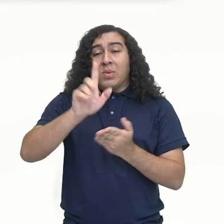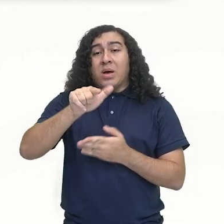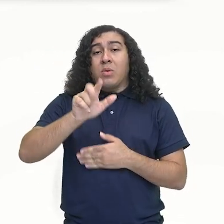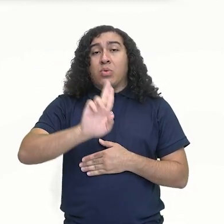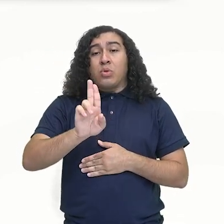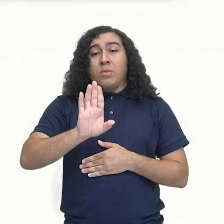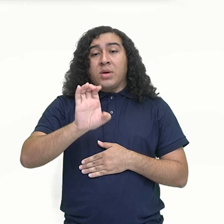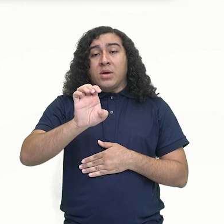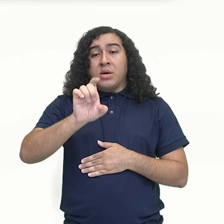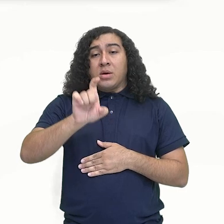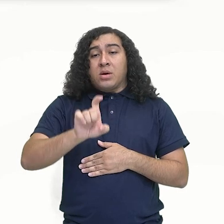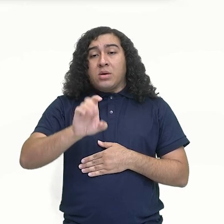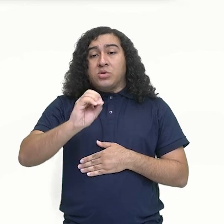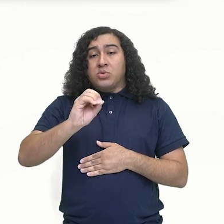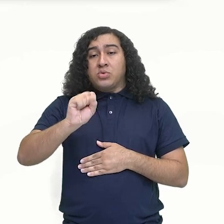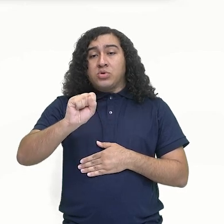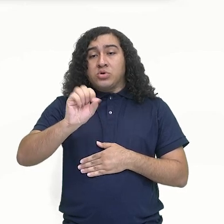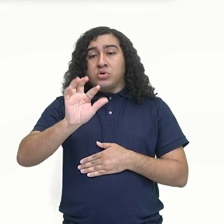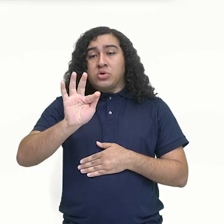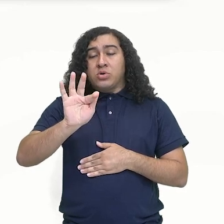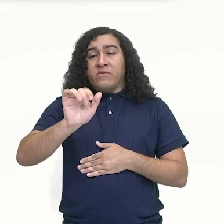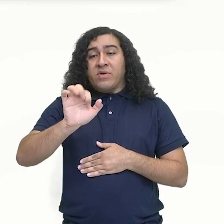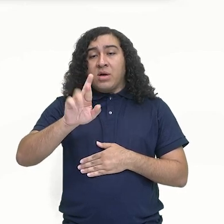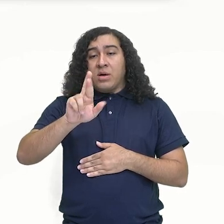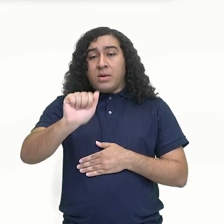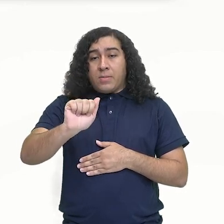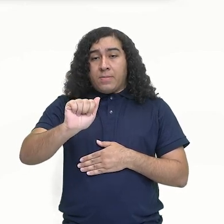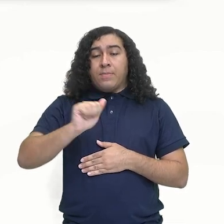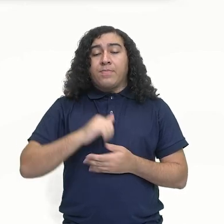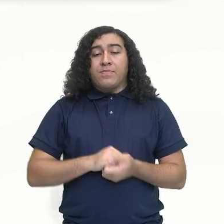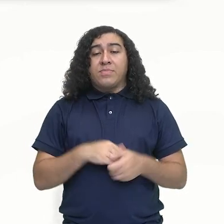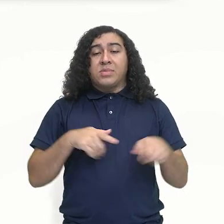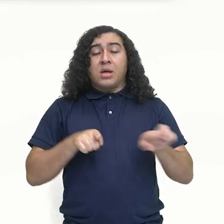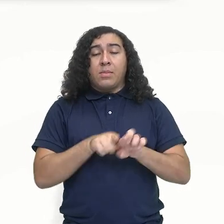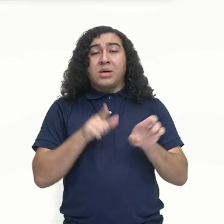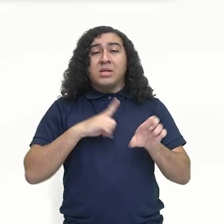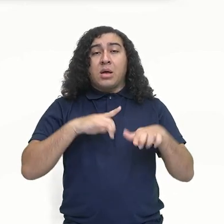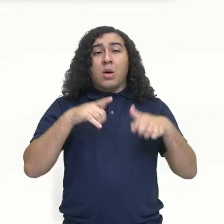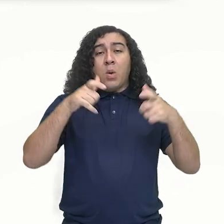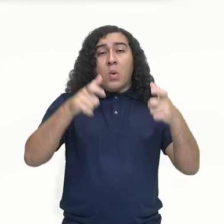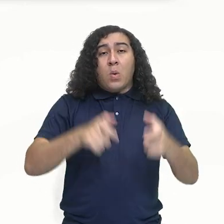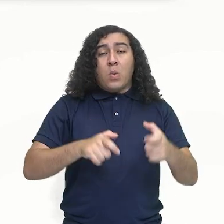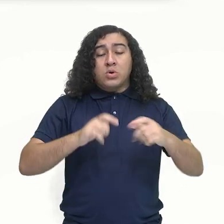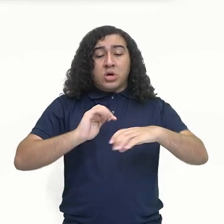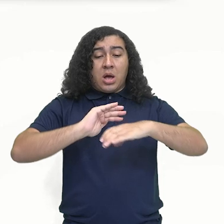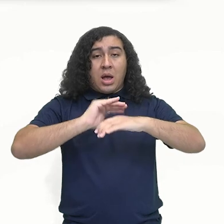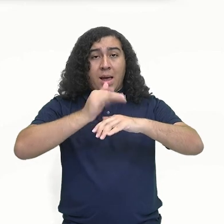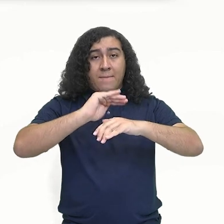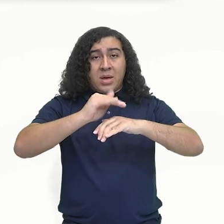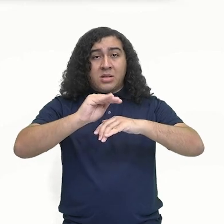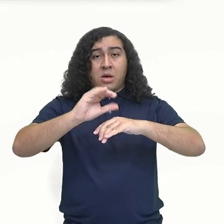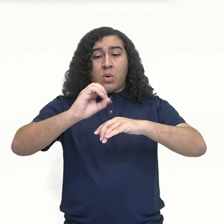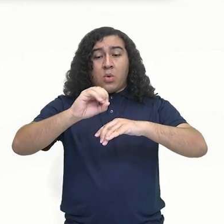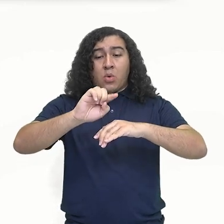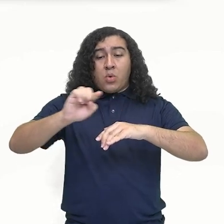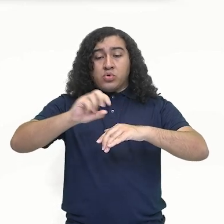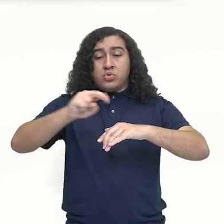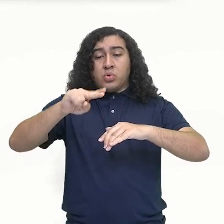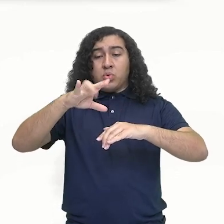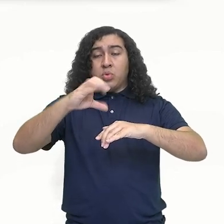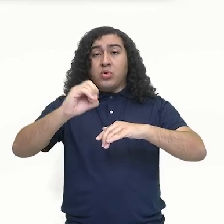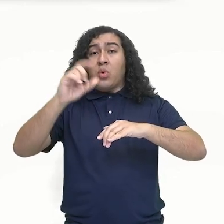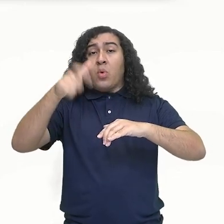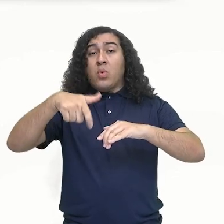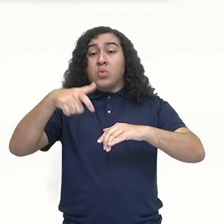a exosfera, certo? E aí a gente vai encontrar a camada de ozônio, nós vamos encontrar